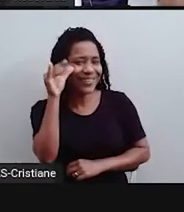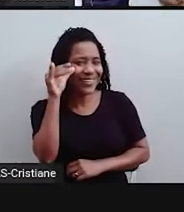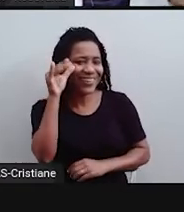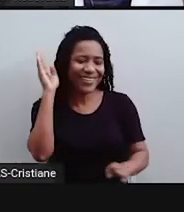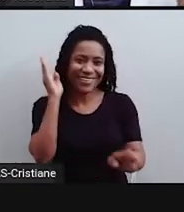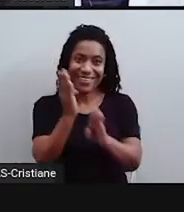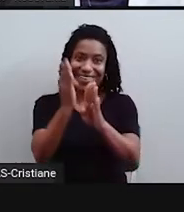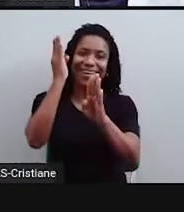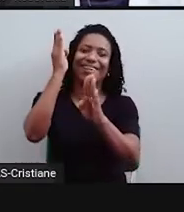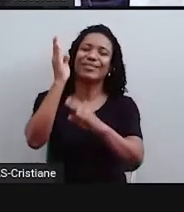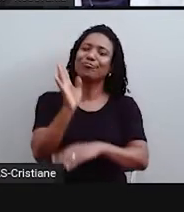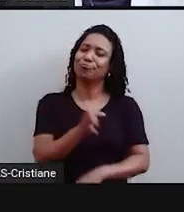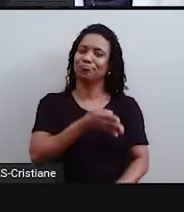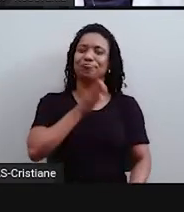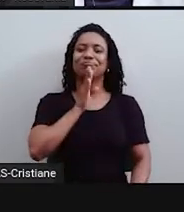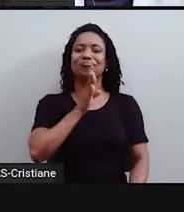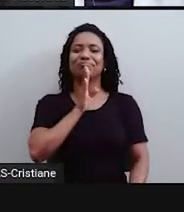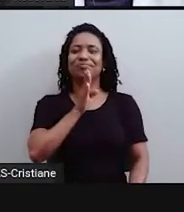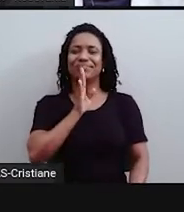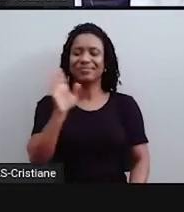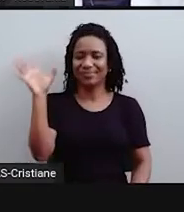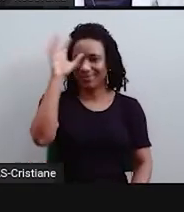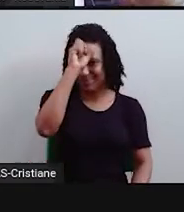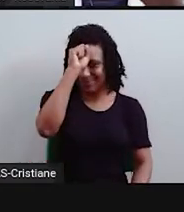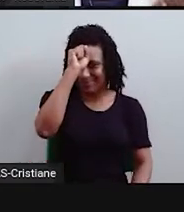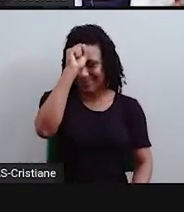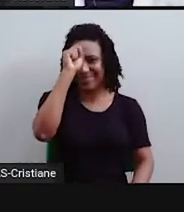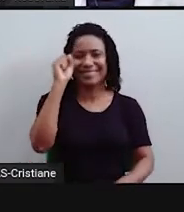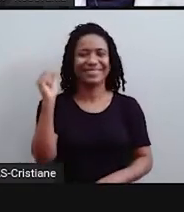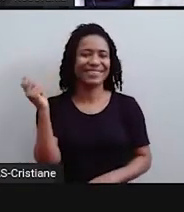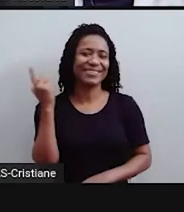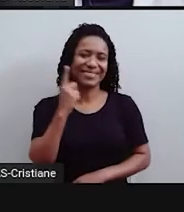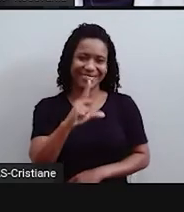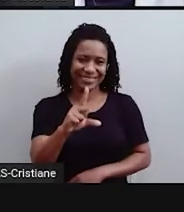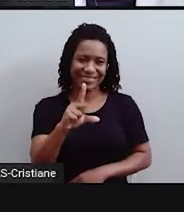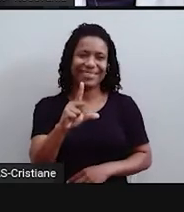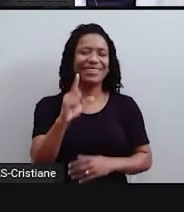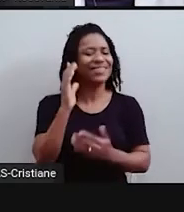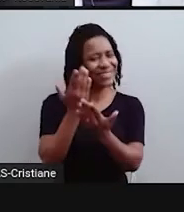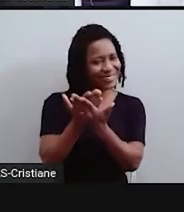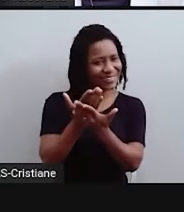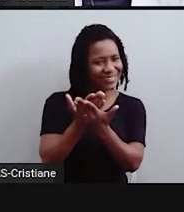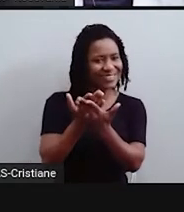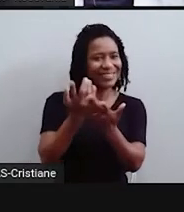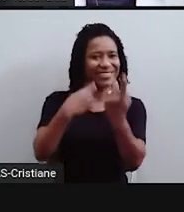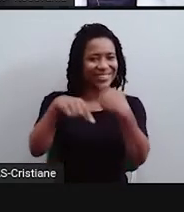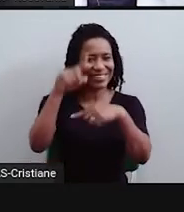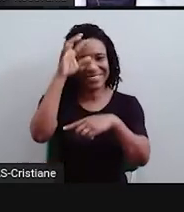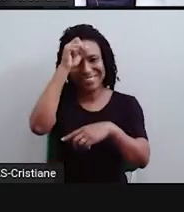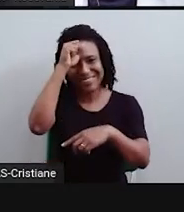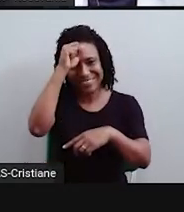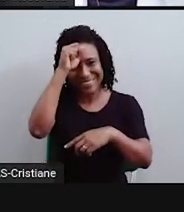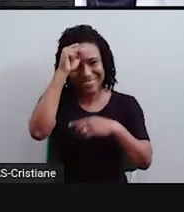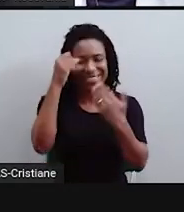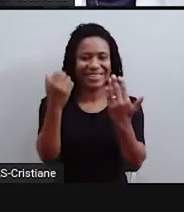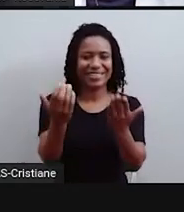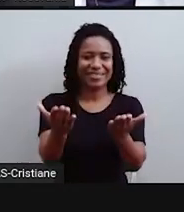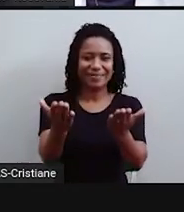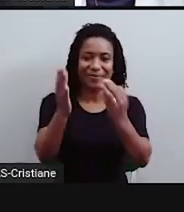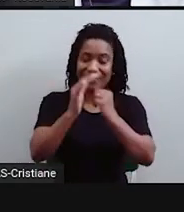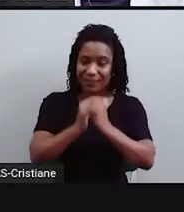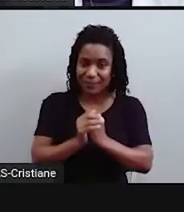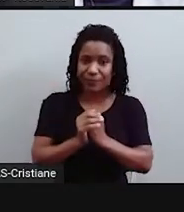um tema bastante corriqueiro, né, de todos nós, e eu sei que vocês são estudiosos, vão lembrar, né? Então, nós vamos falar